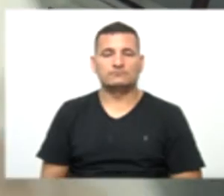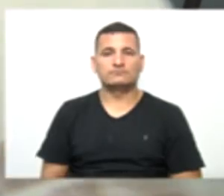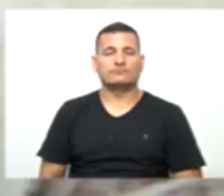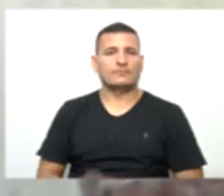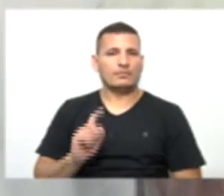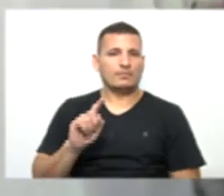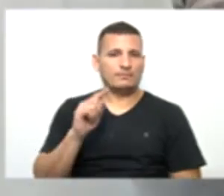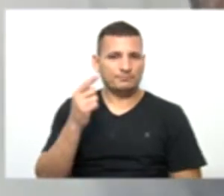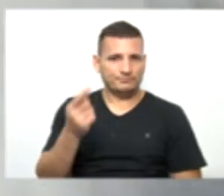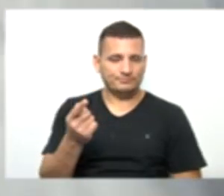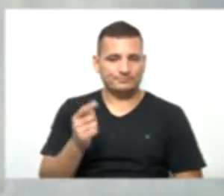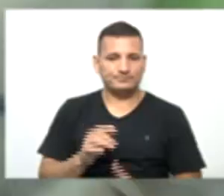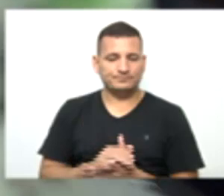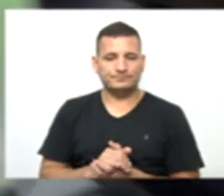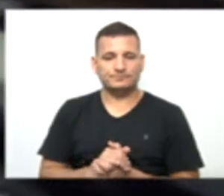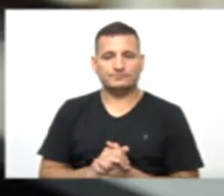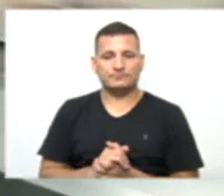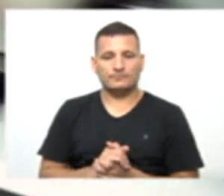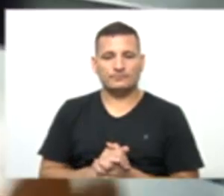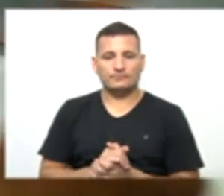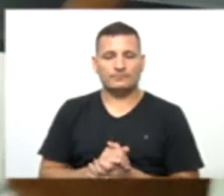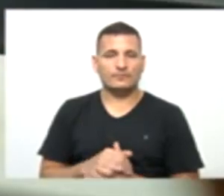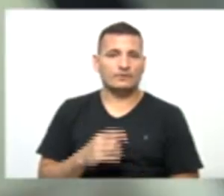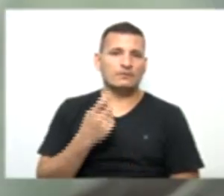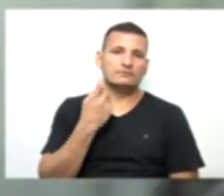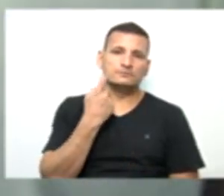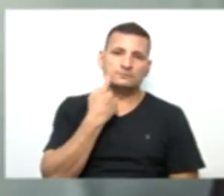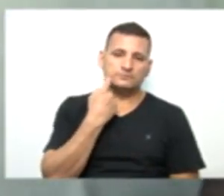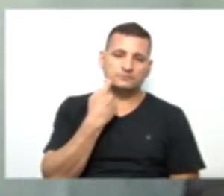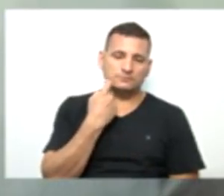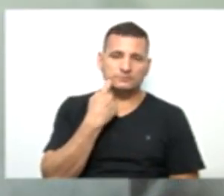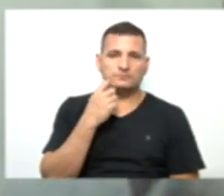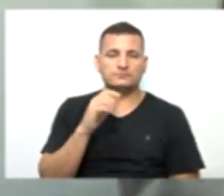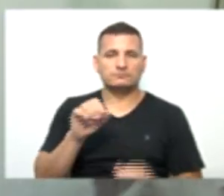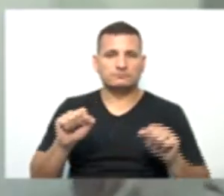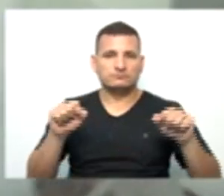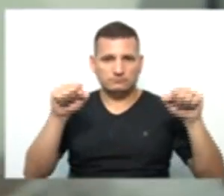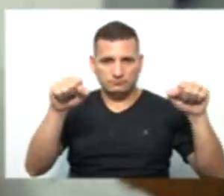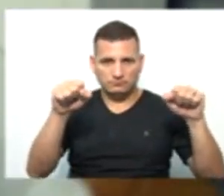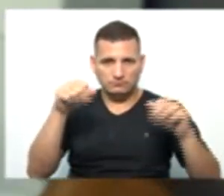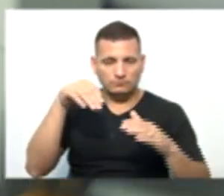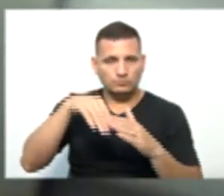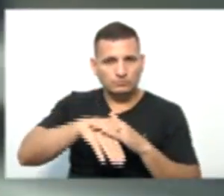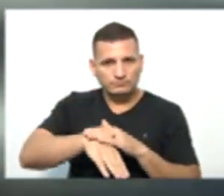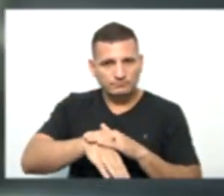Aqui depois que ela mandar esse peixe pode vir aqui para um freezer.